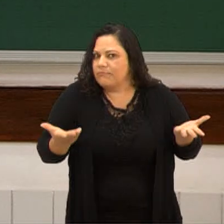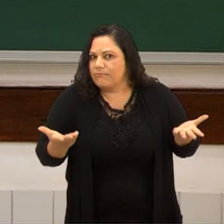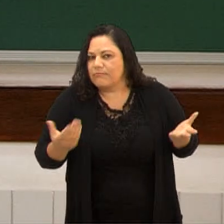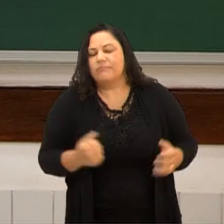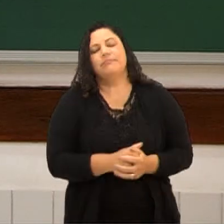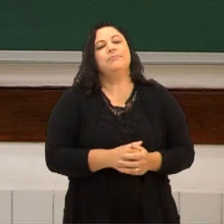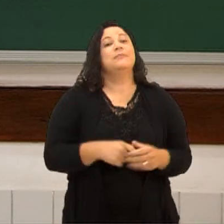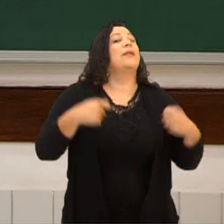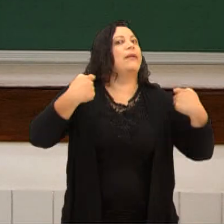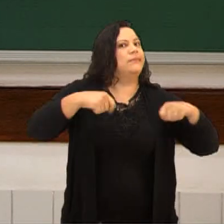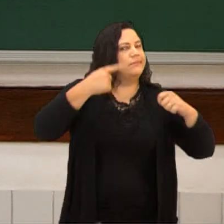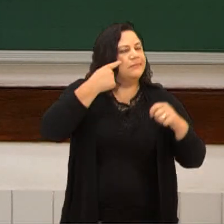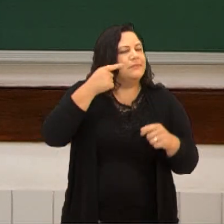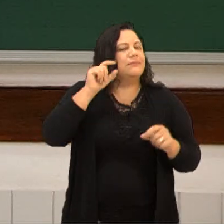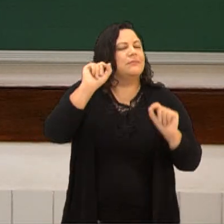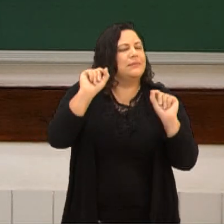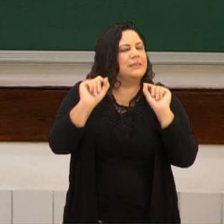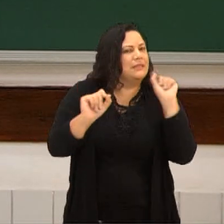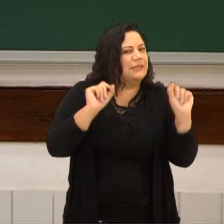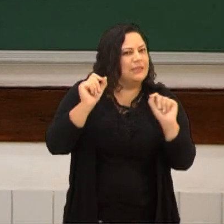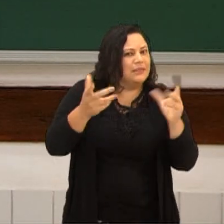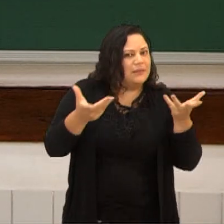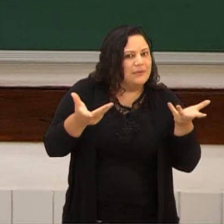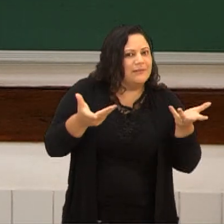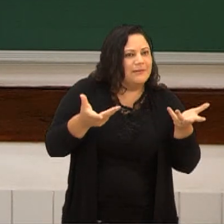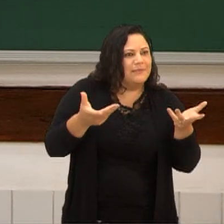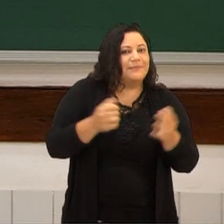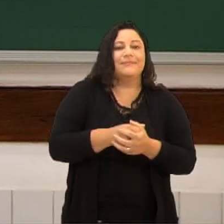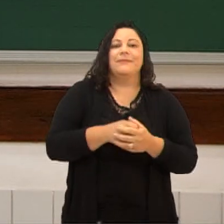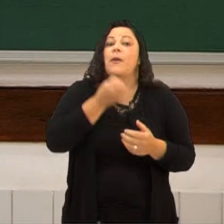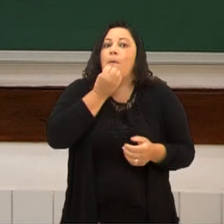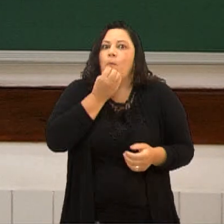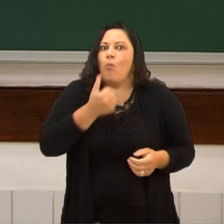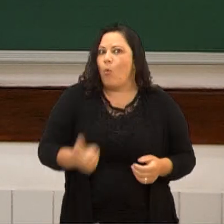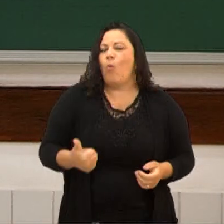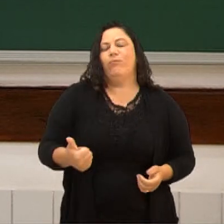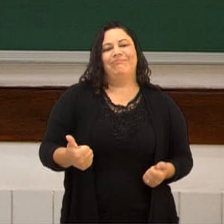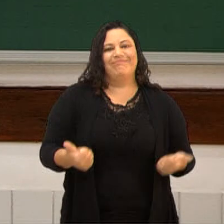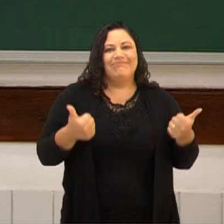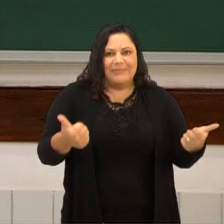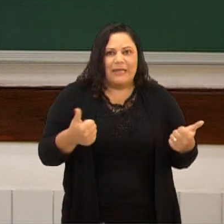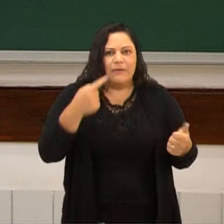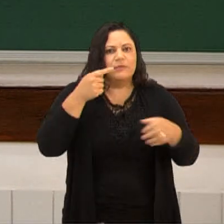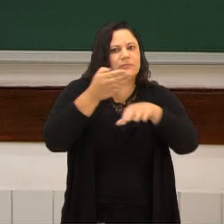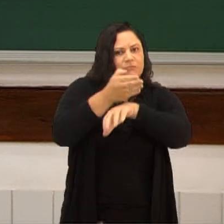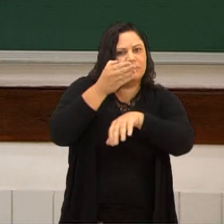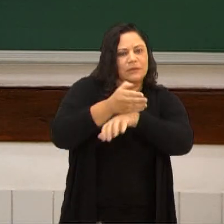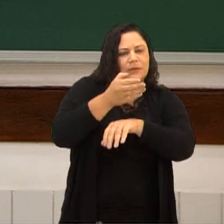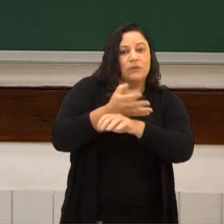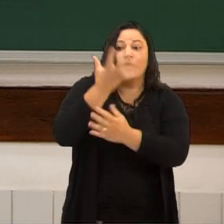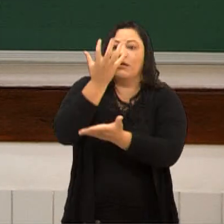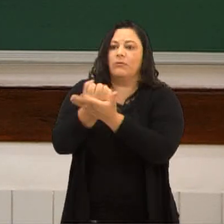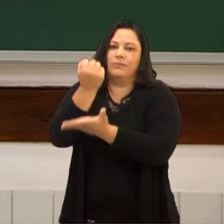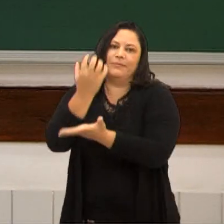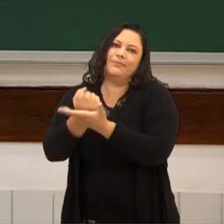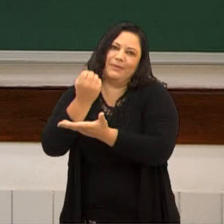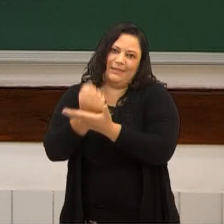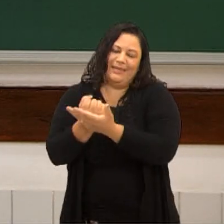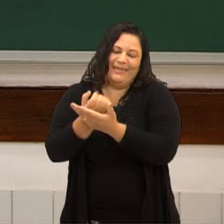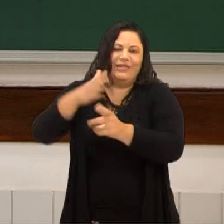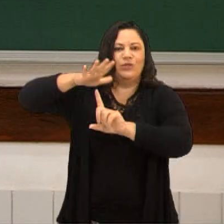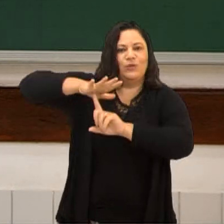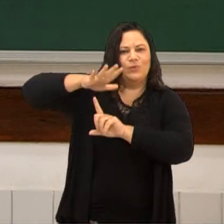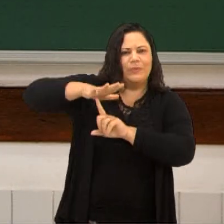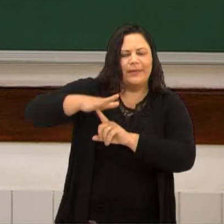Devem estar todas da melhor forma possível, não é? Estão acessando o aplicativo,